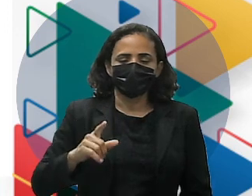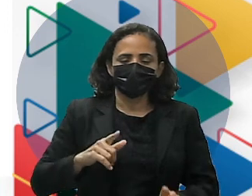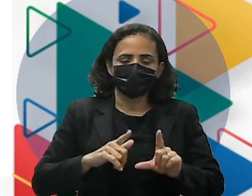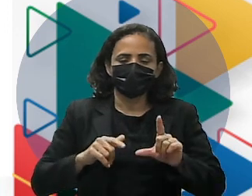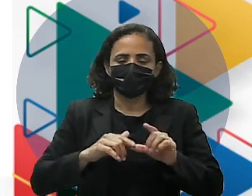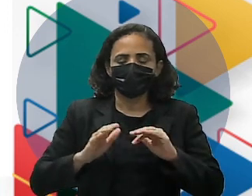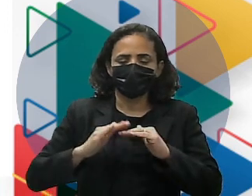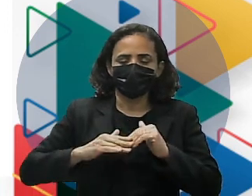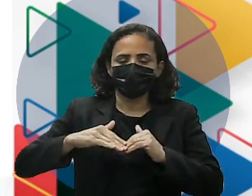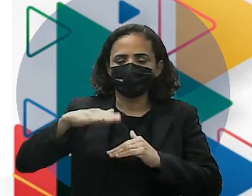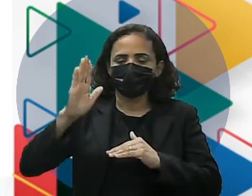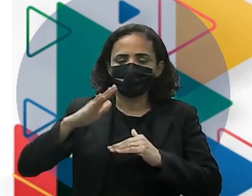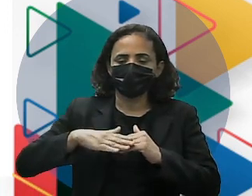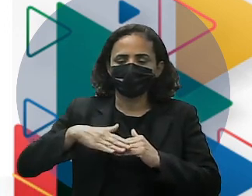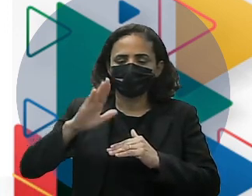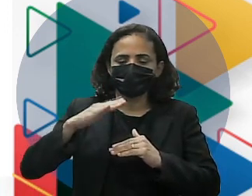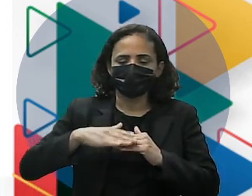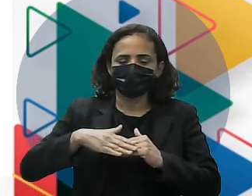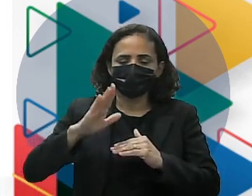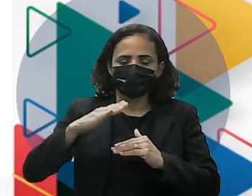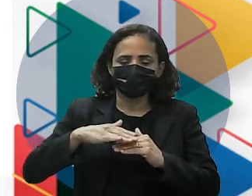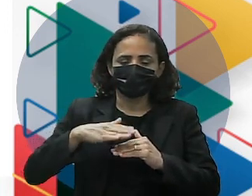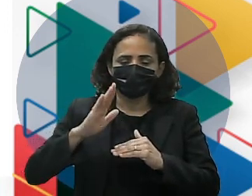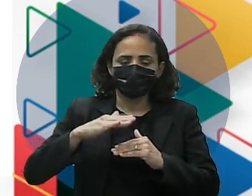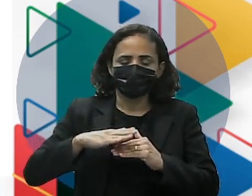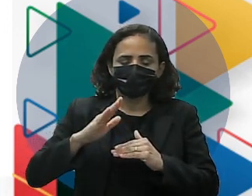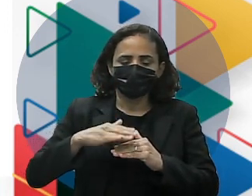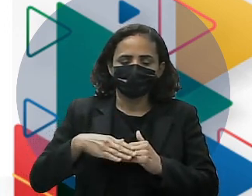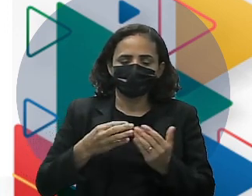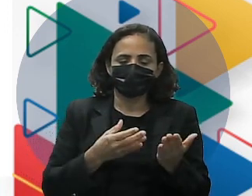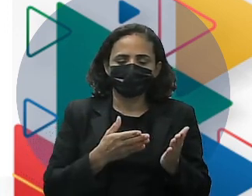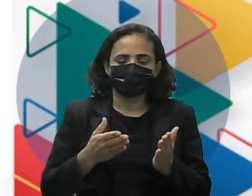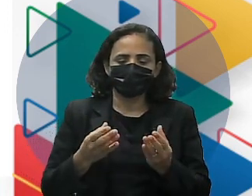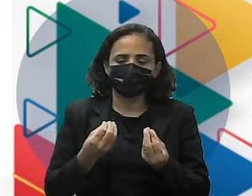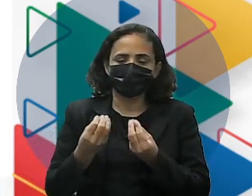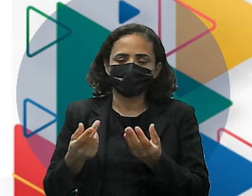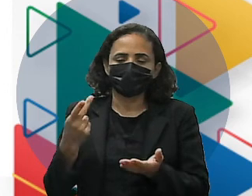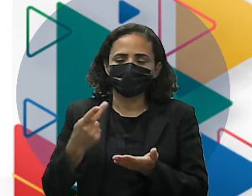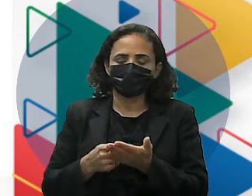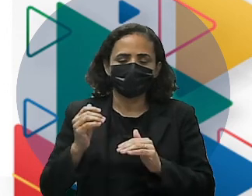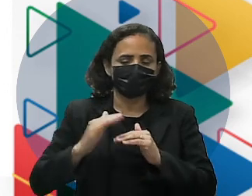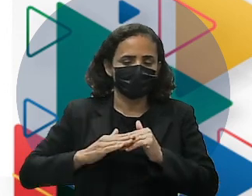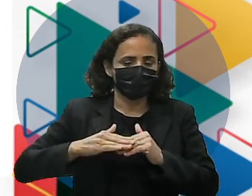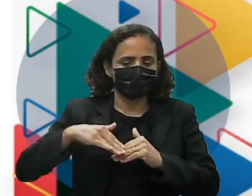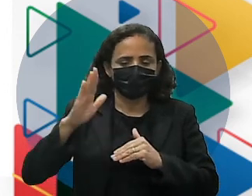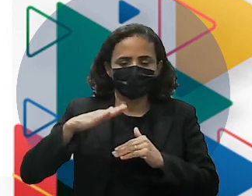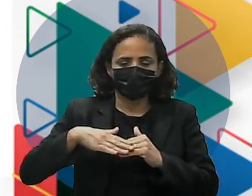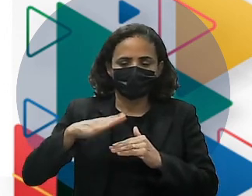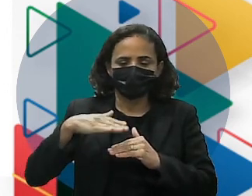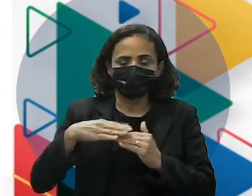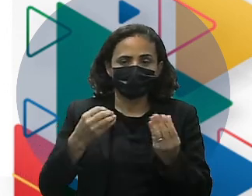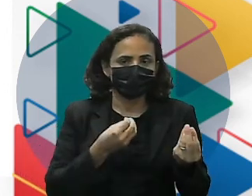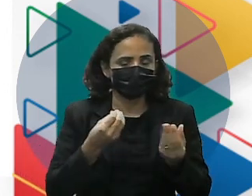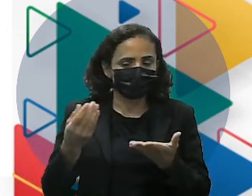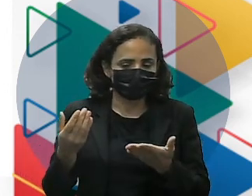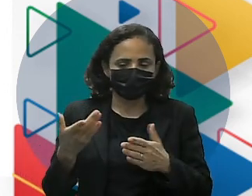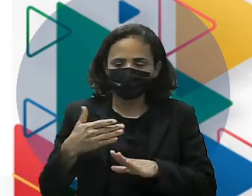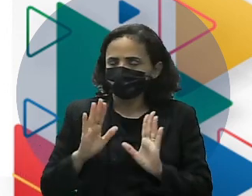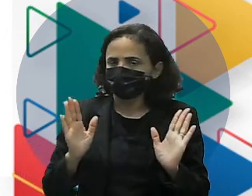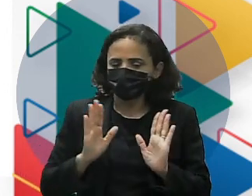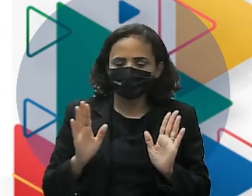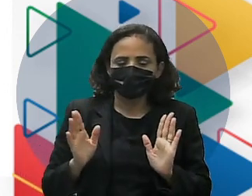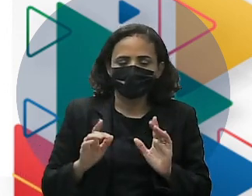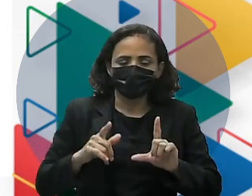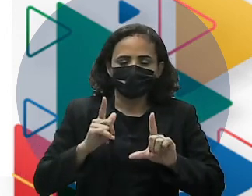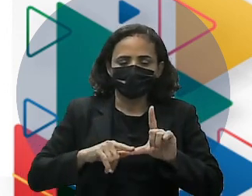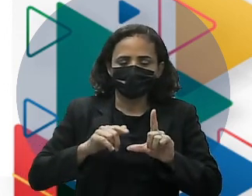passa de 200. Então, está fora já o gráfico da letra C. E na letra D, passa quase em 300. Então, está fora. Então, nossa resposta